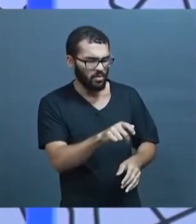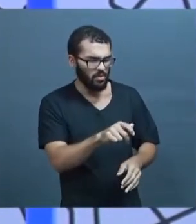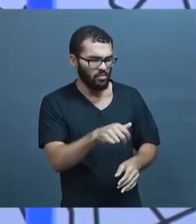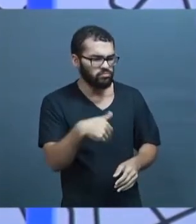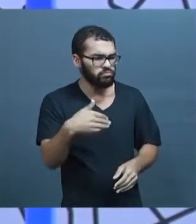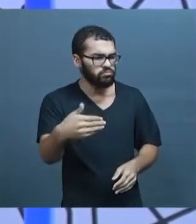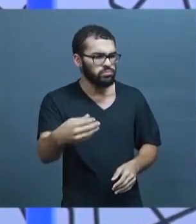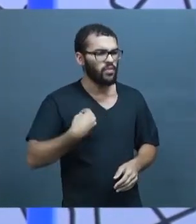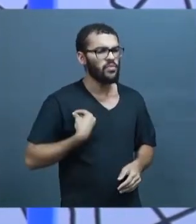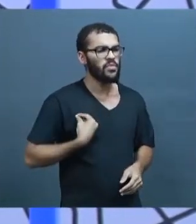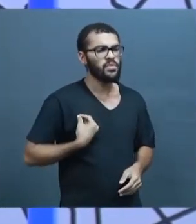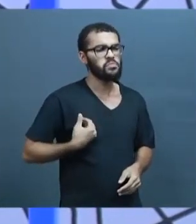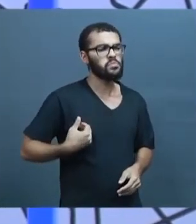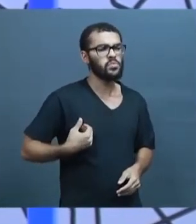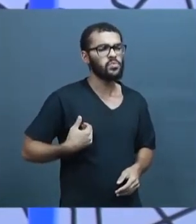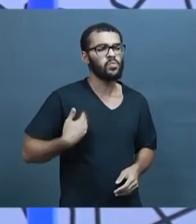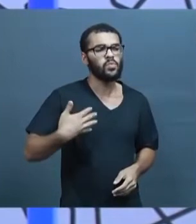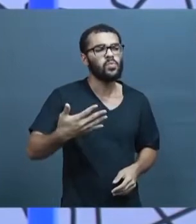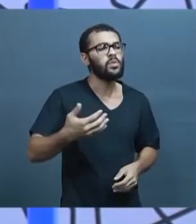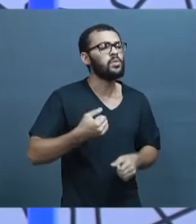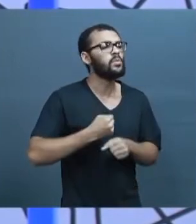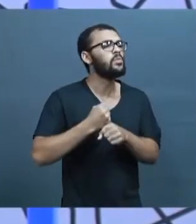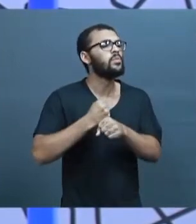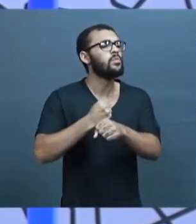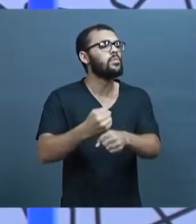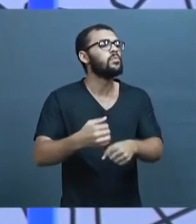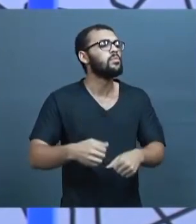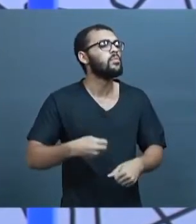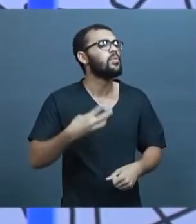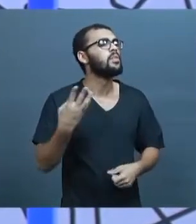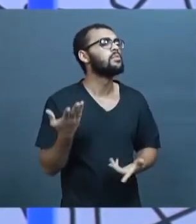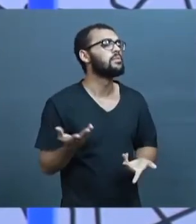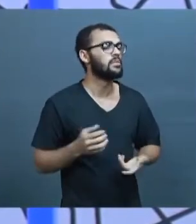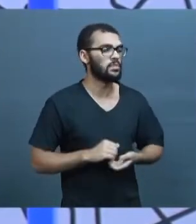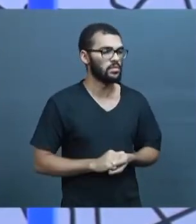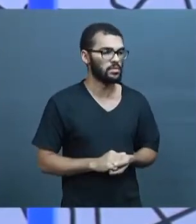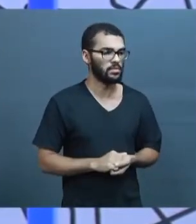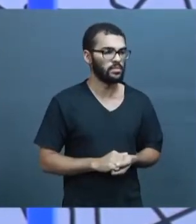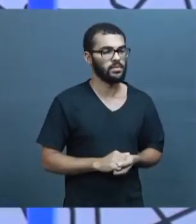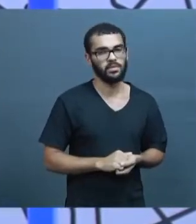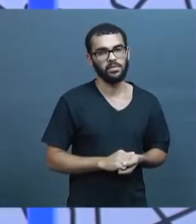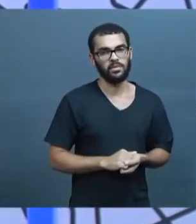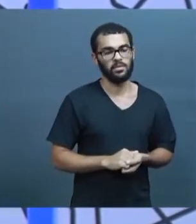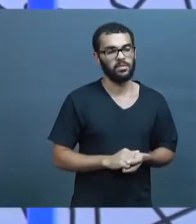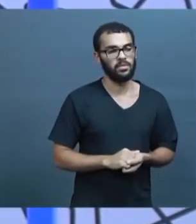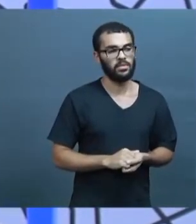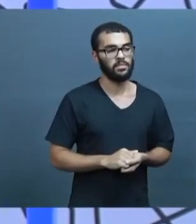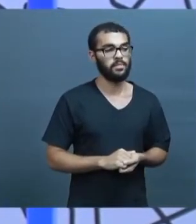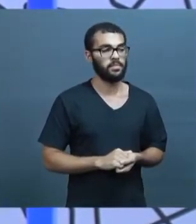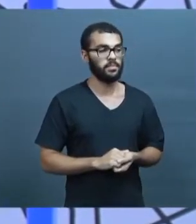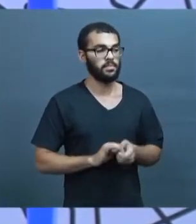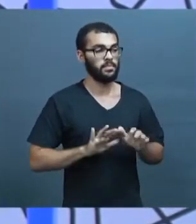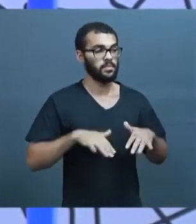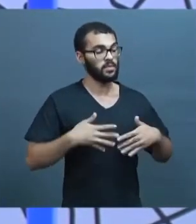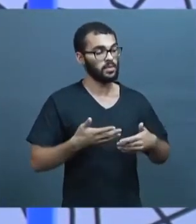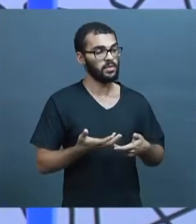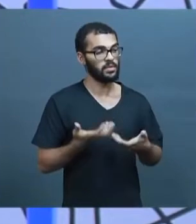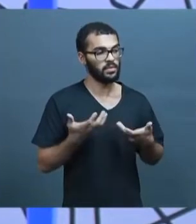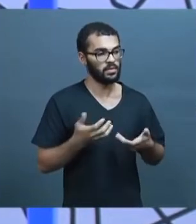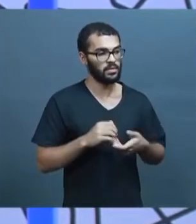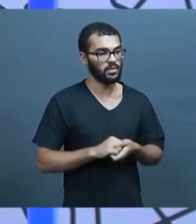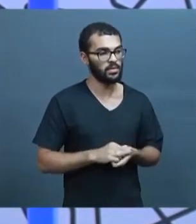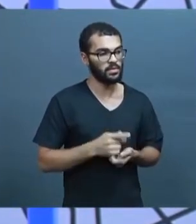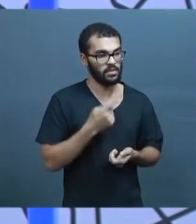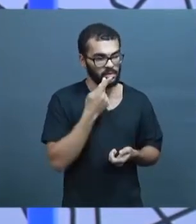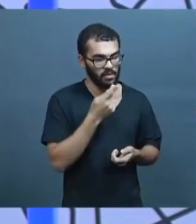todas são superiores a 80 anos, em todos os estados. Então, isso é importante ser dito. Agora, eu queria pegar um gancho na fala do